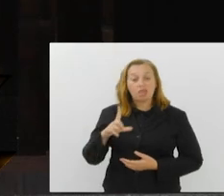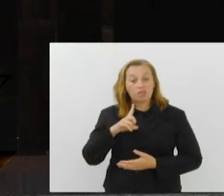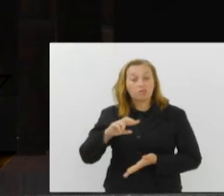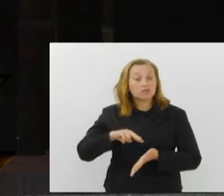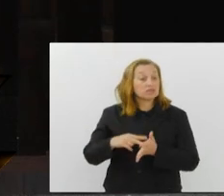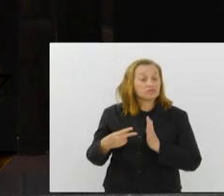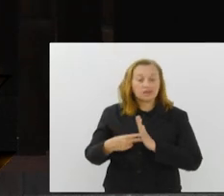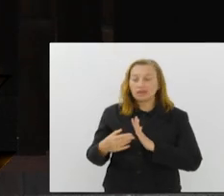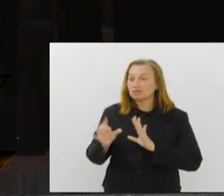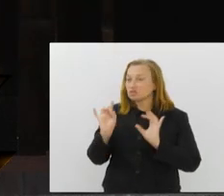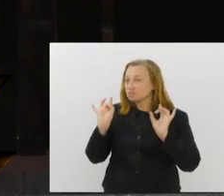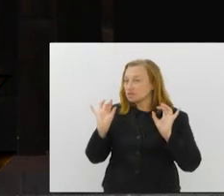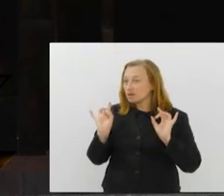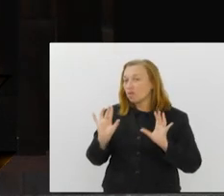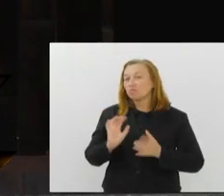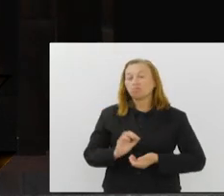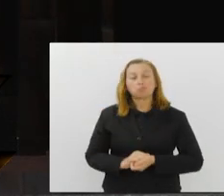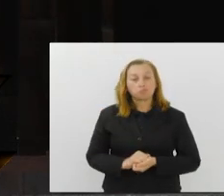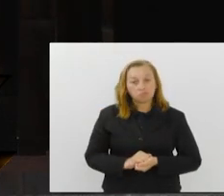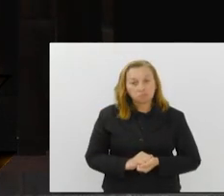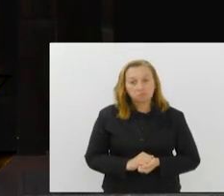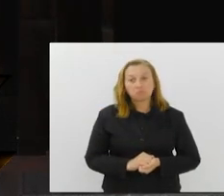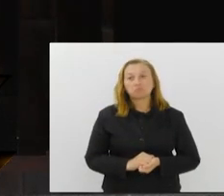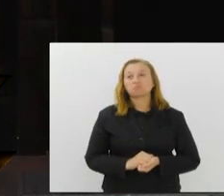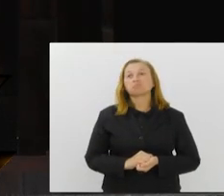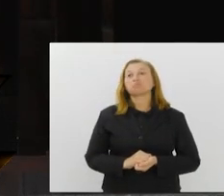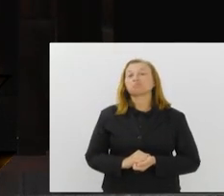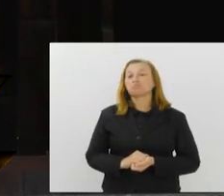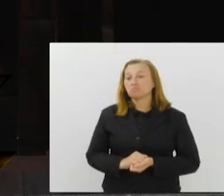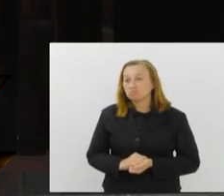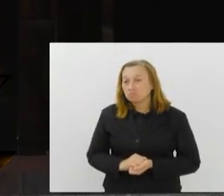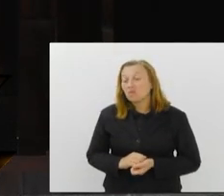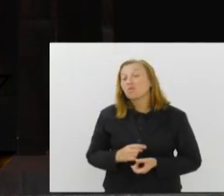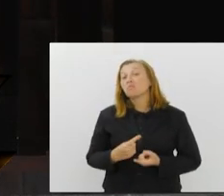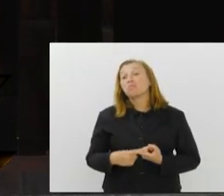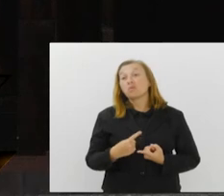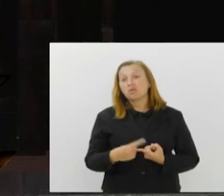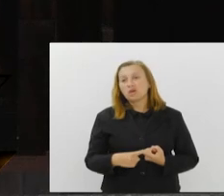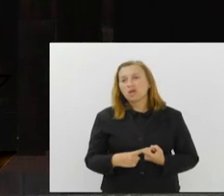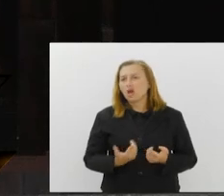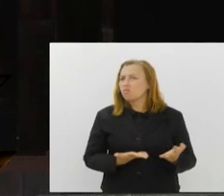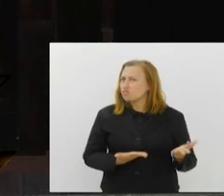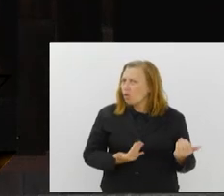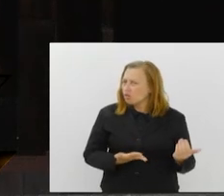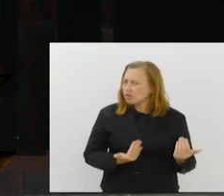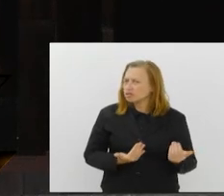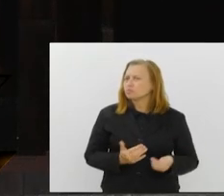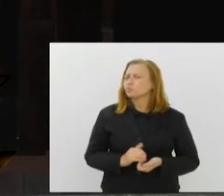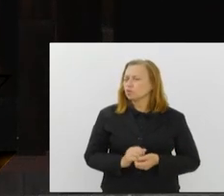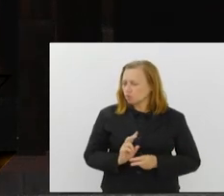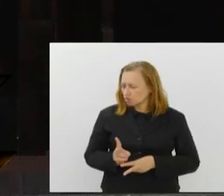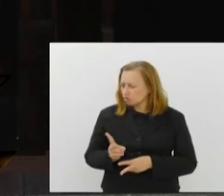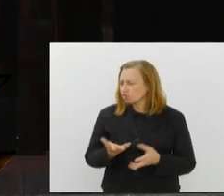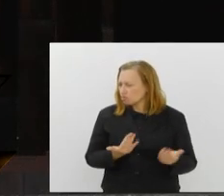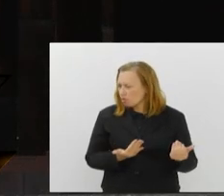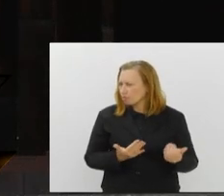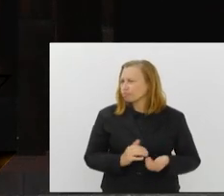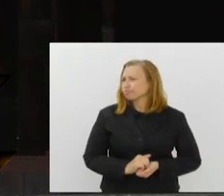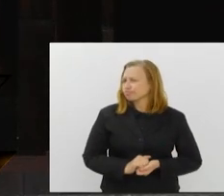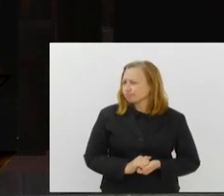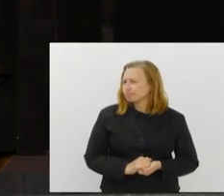todo especial porque é um JEM continua